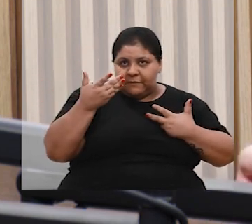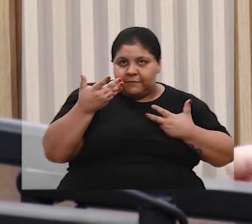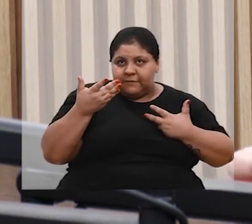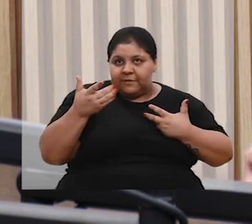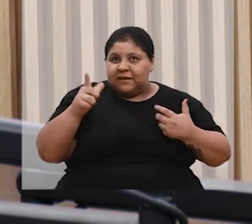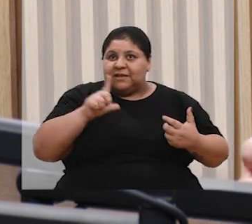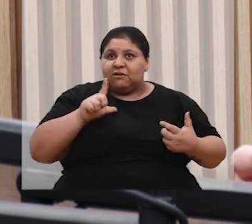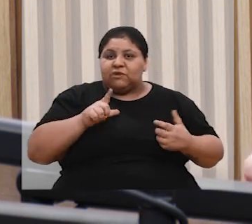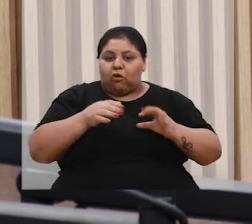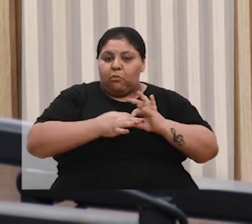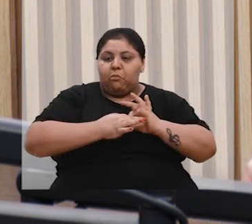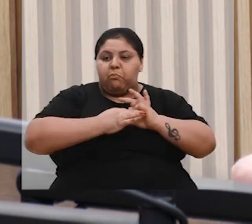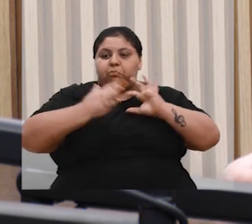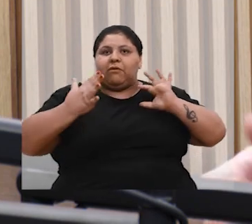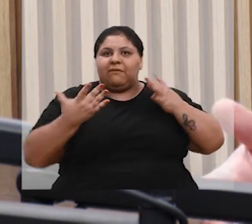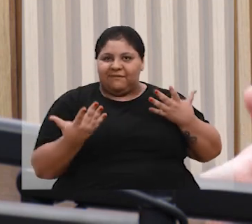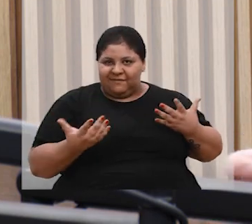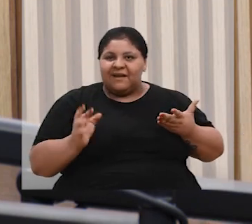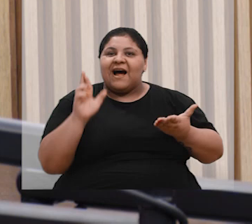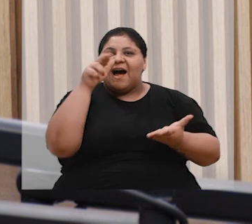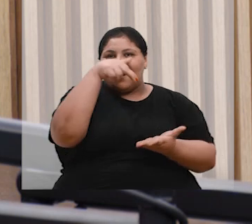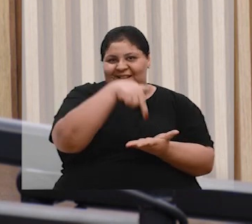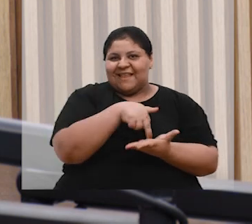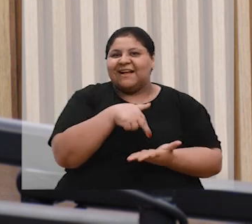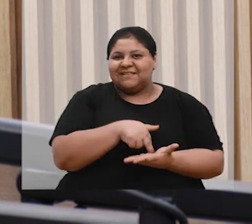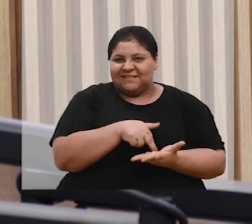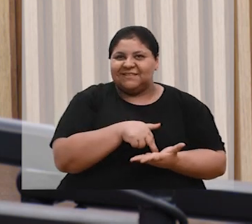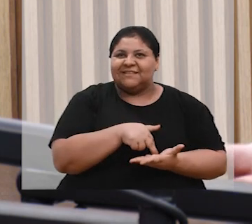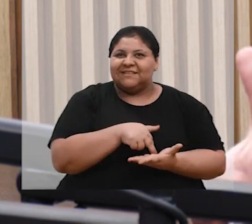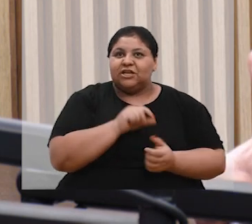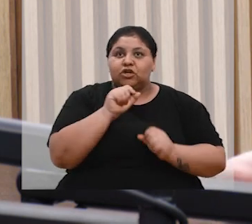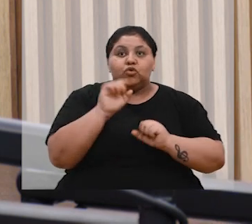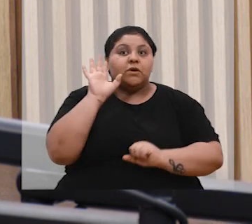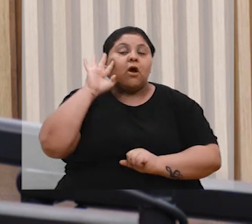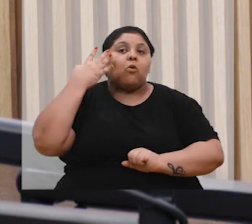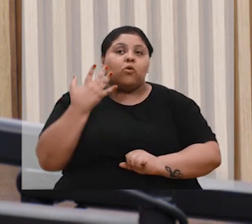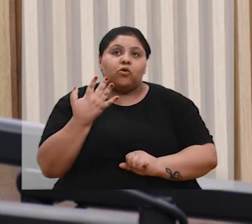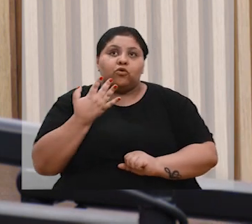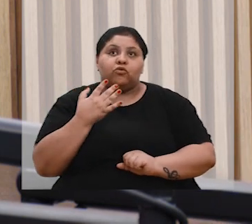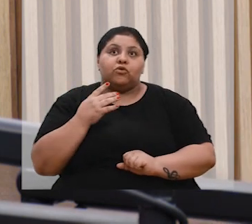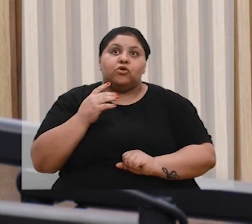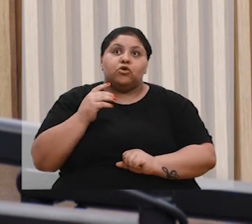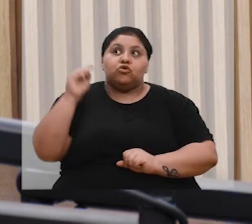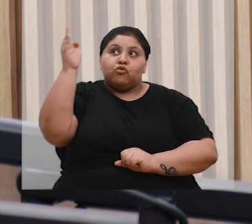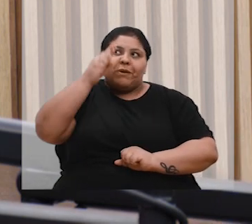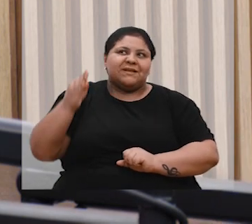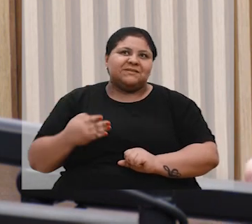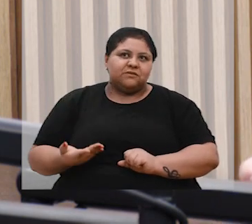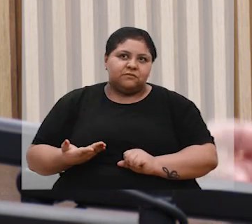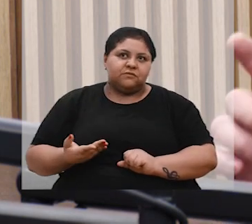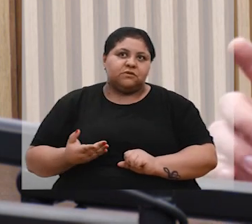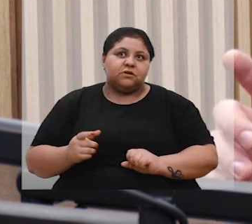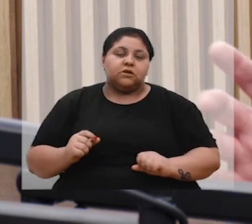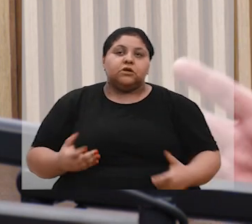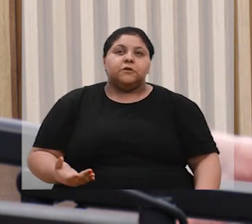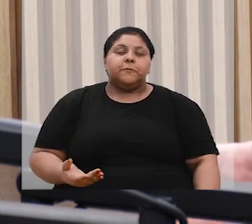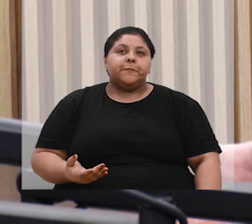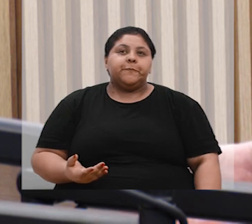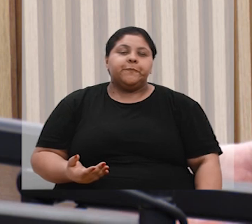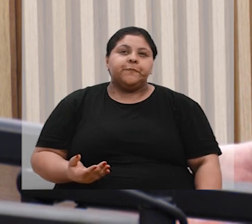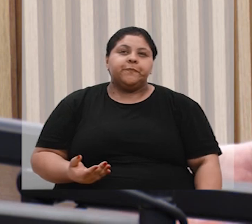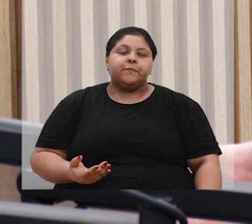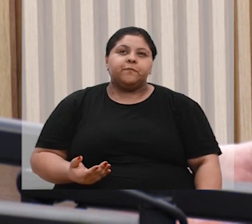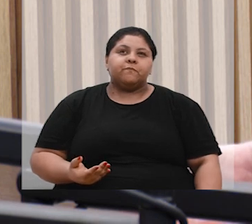muito como dissociar essa realidade do que acontece no país, né? Do que vai isso